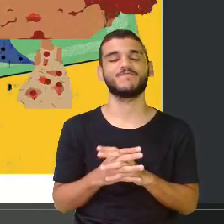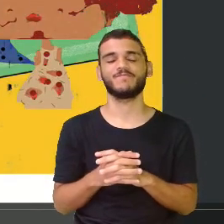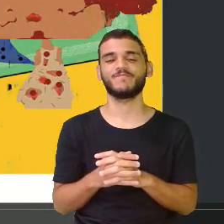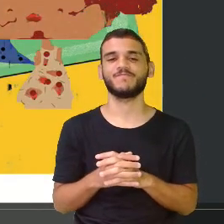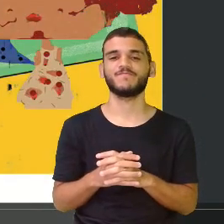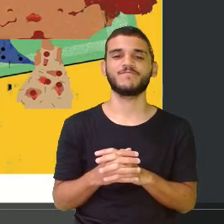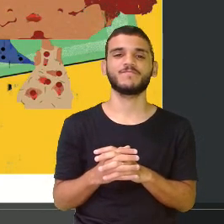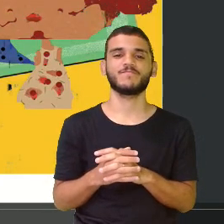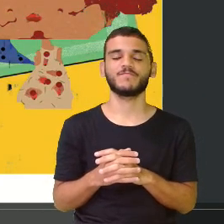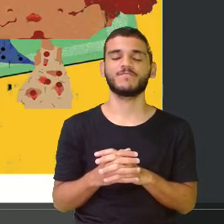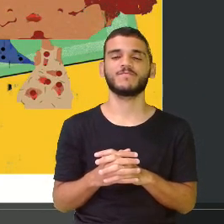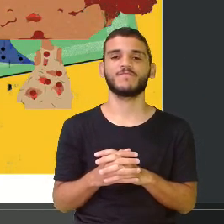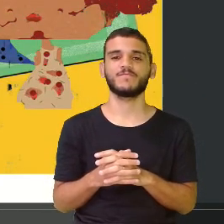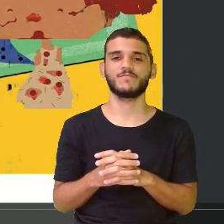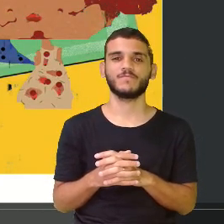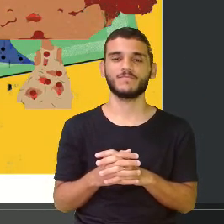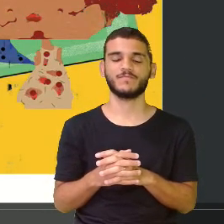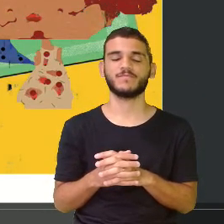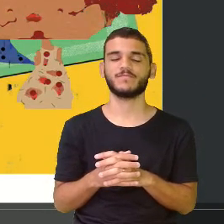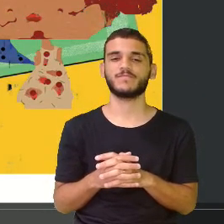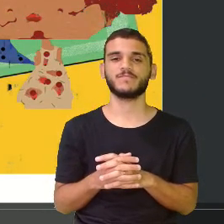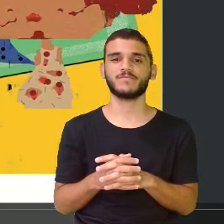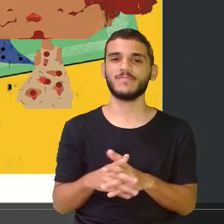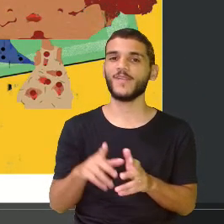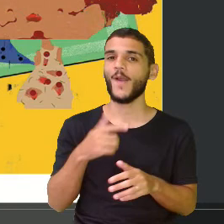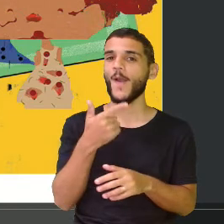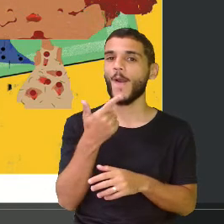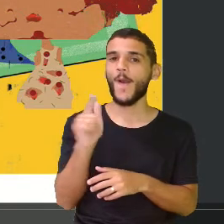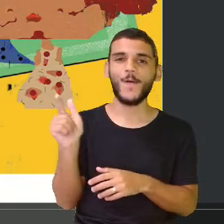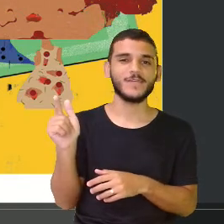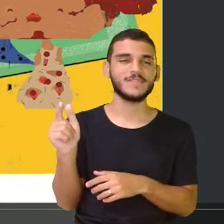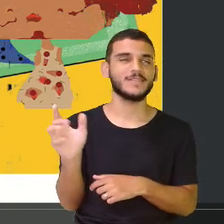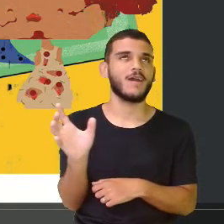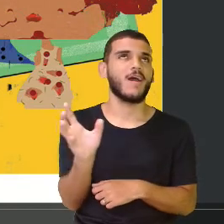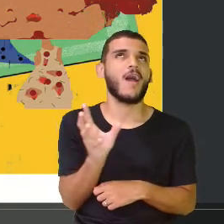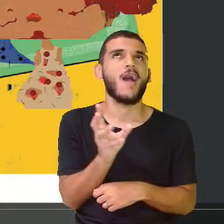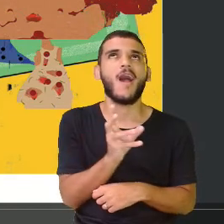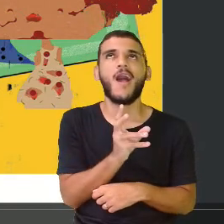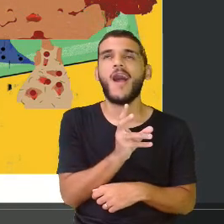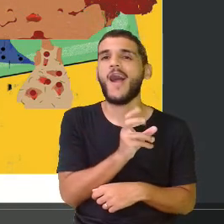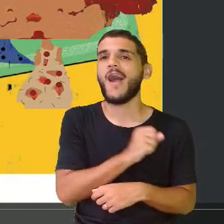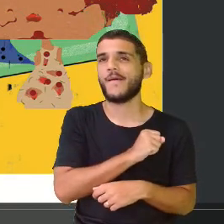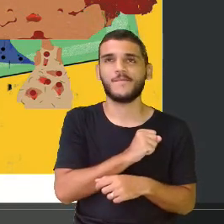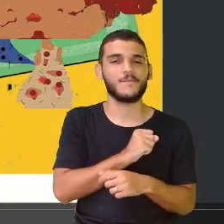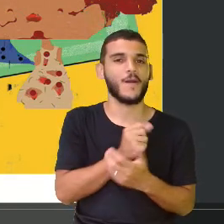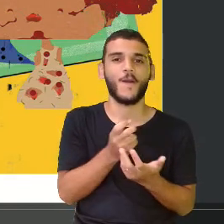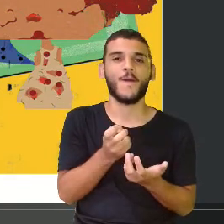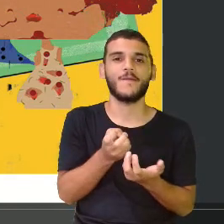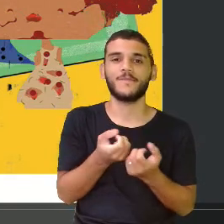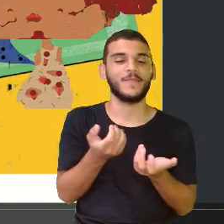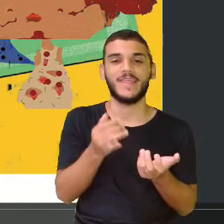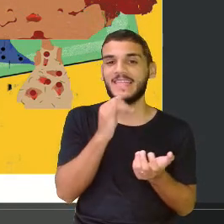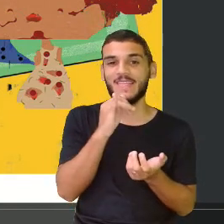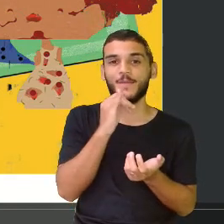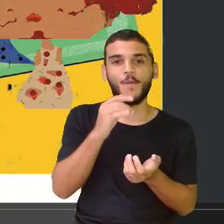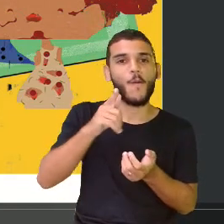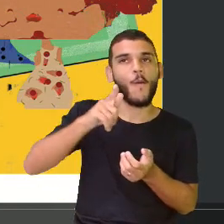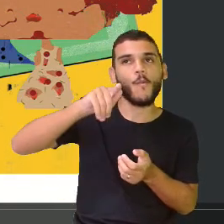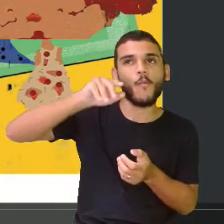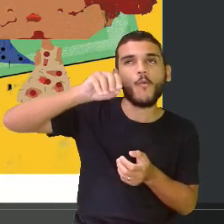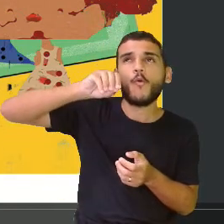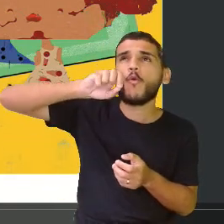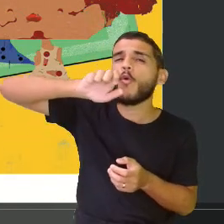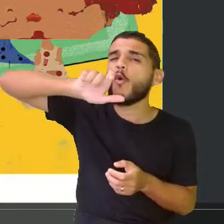parabenizado, por que não? Outras adoram gritar gol! E aí acontece quando a